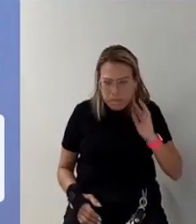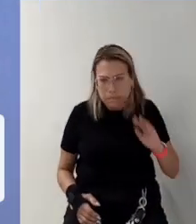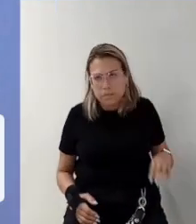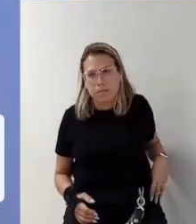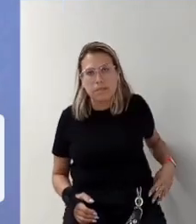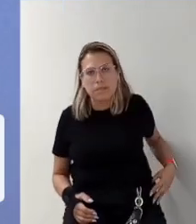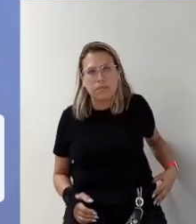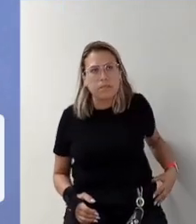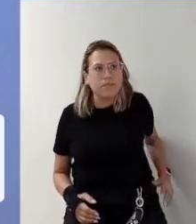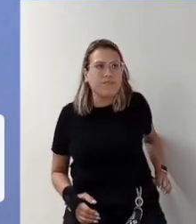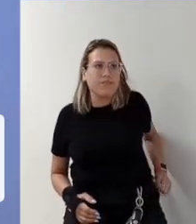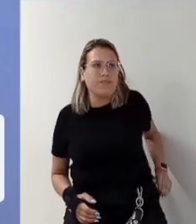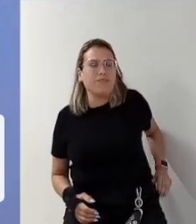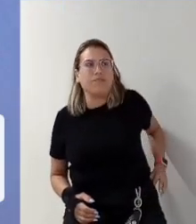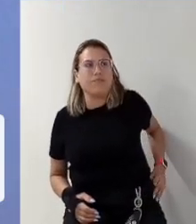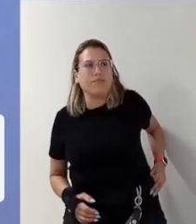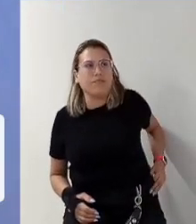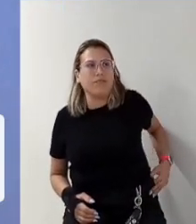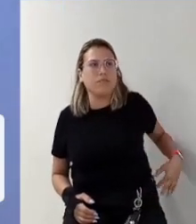Brasil